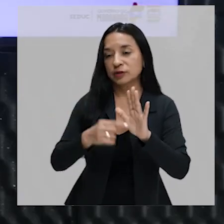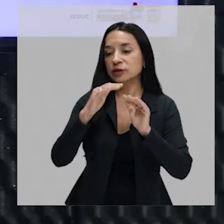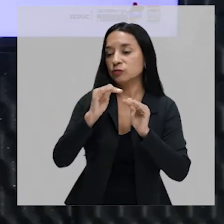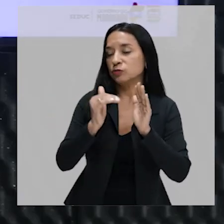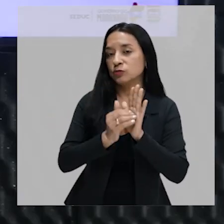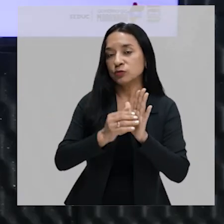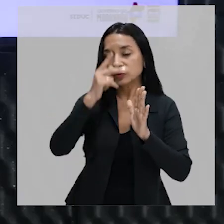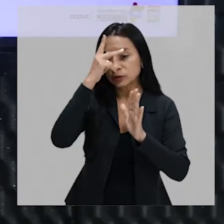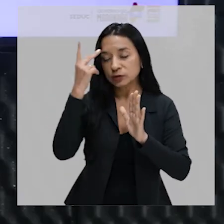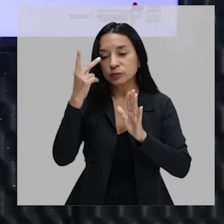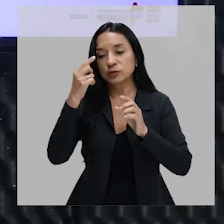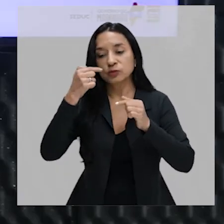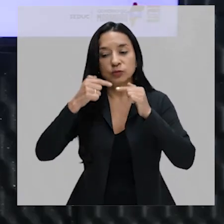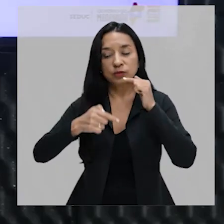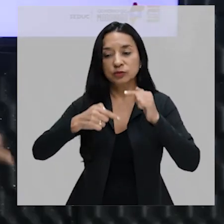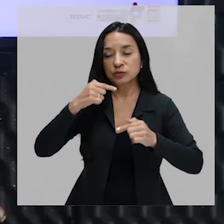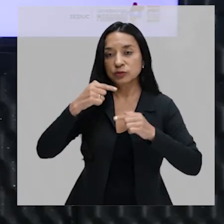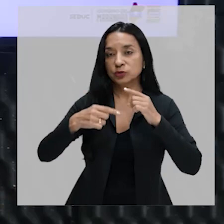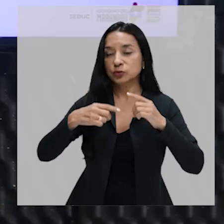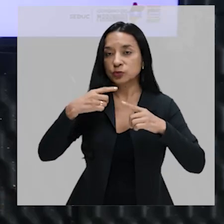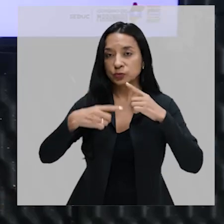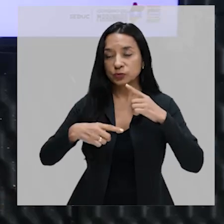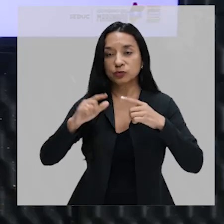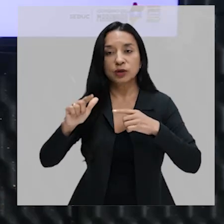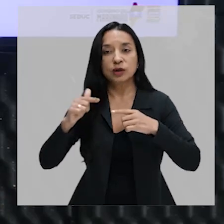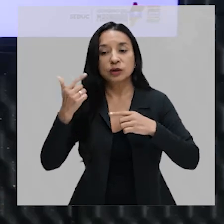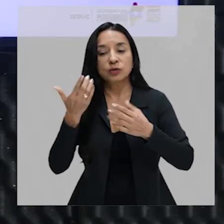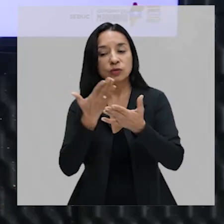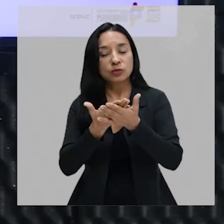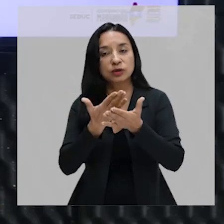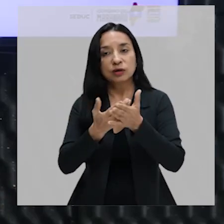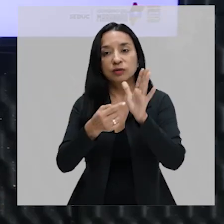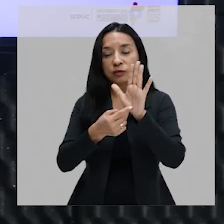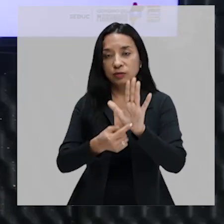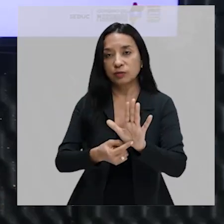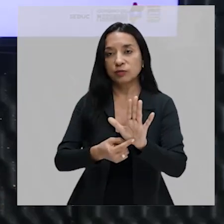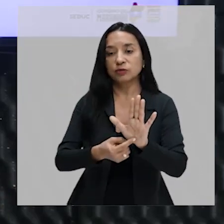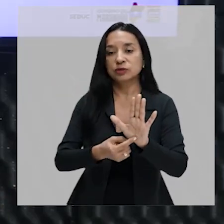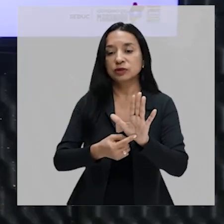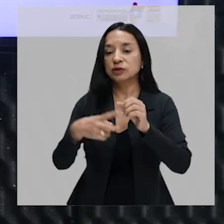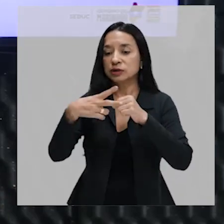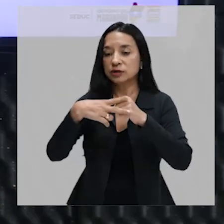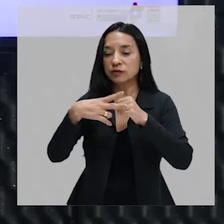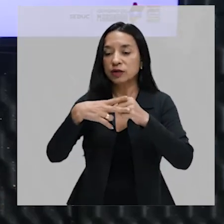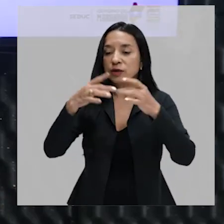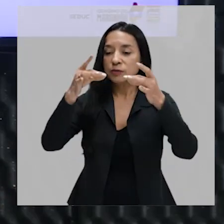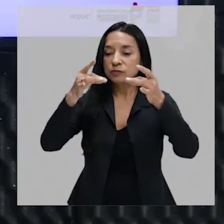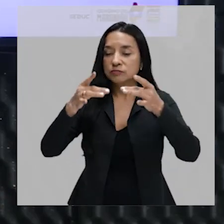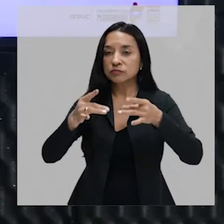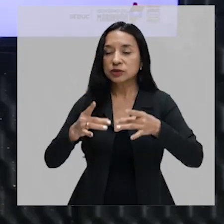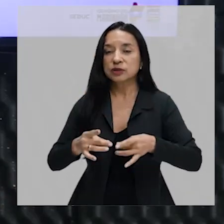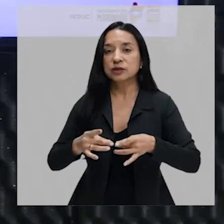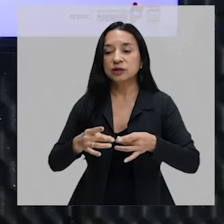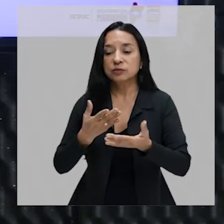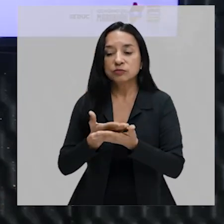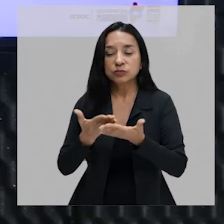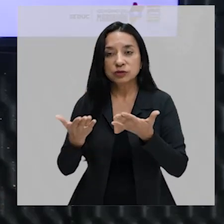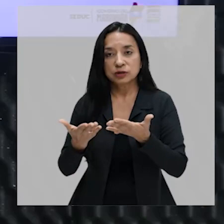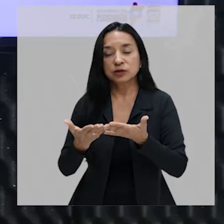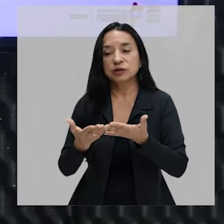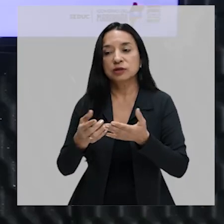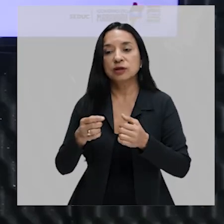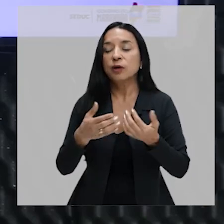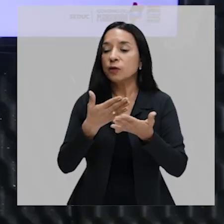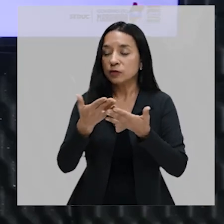do discurso. Então, nós vamos, numa outra aula, trazer esses verbos, comentar sobre eles, para que vocês fiquem mais por dentro